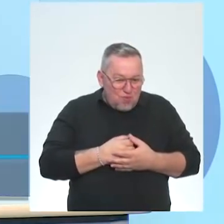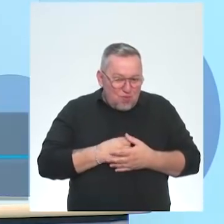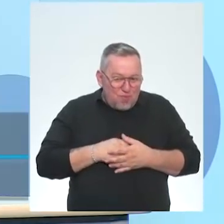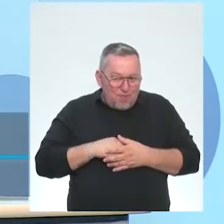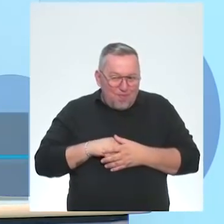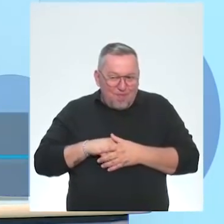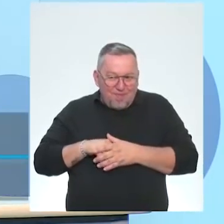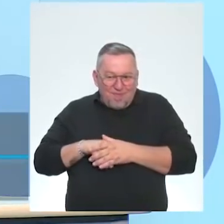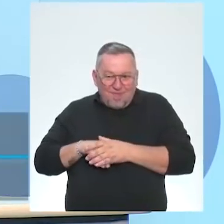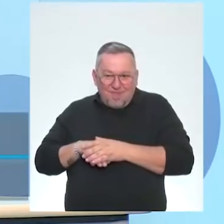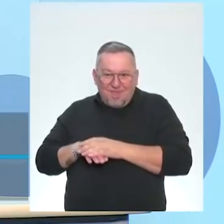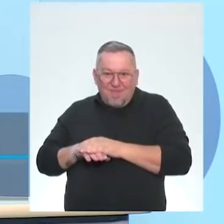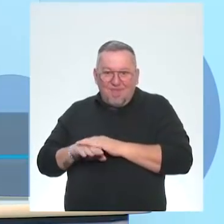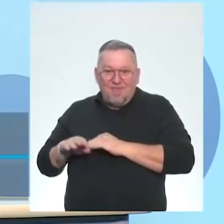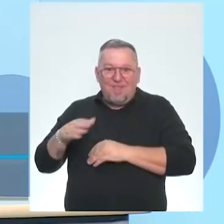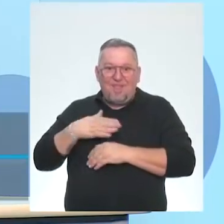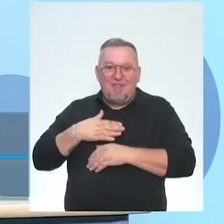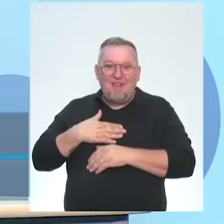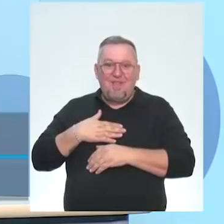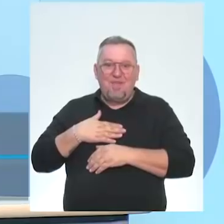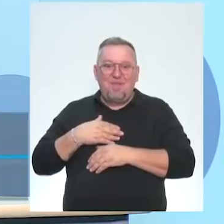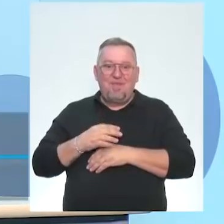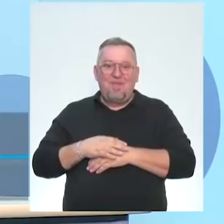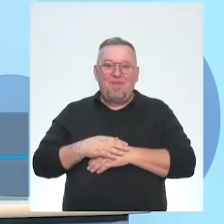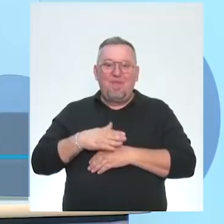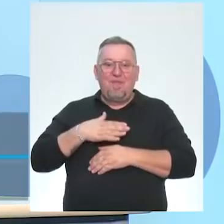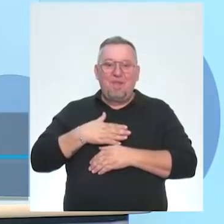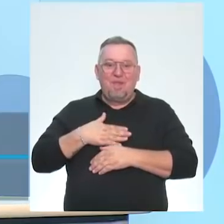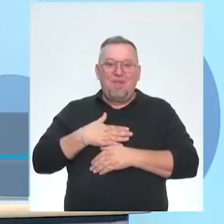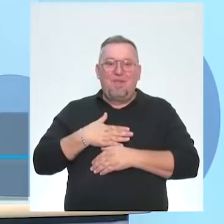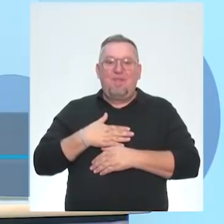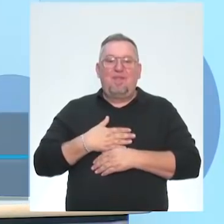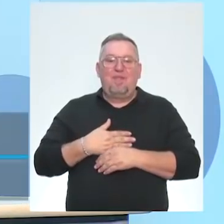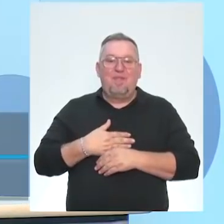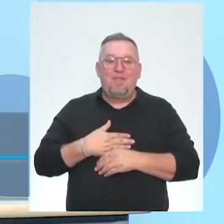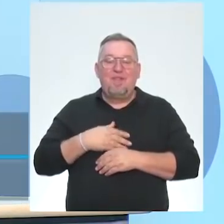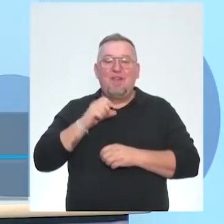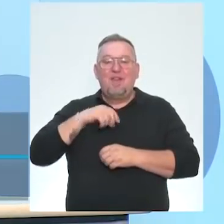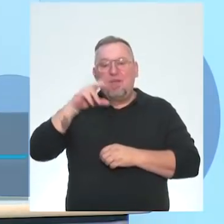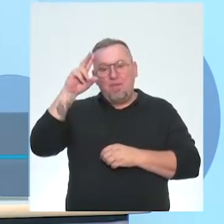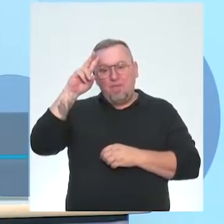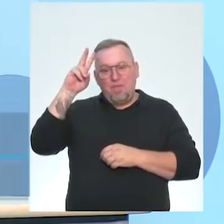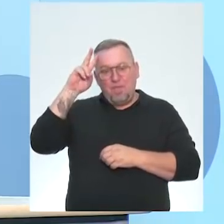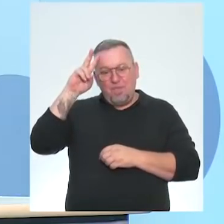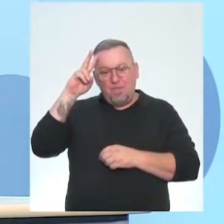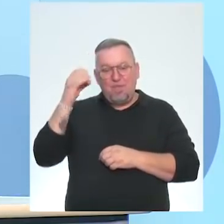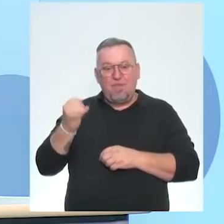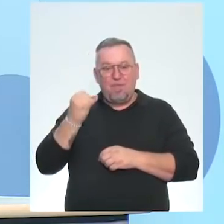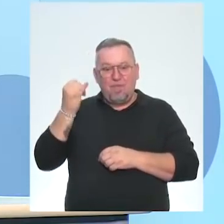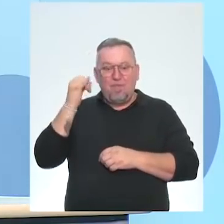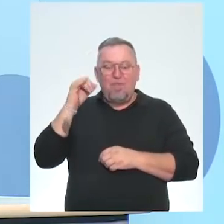objeto. Aí, meu avô estava para se mudar de casa, né? E ele estava colocando as coisas que ele ia levar para a nova casa dentro da caixa. E